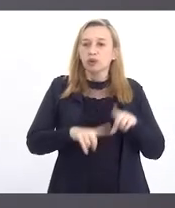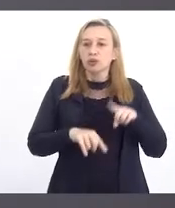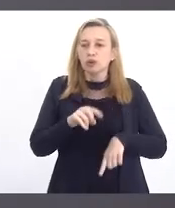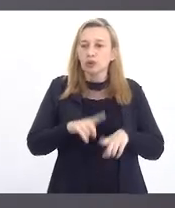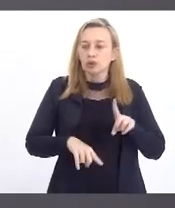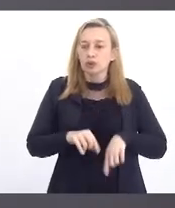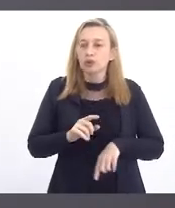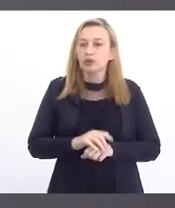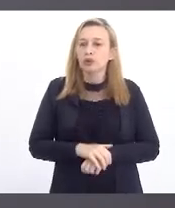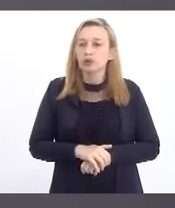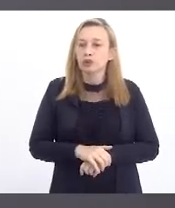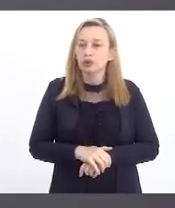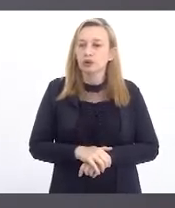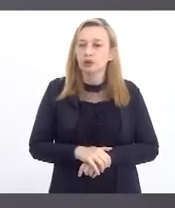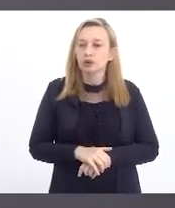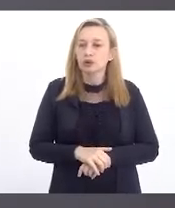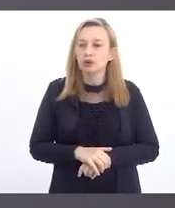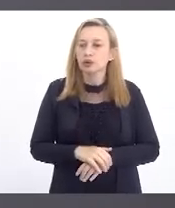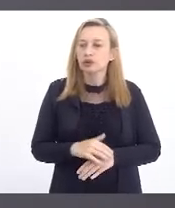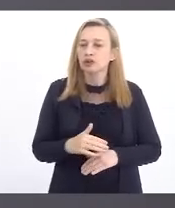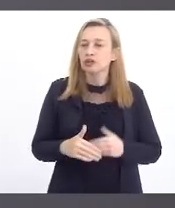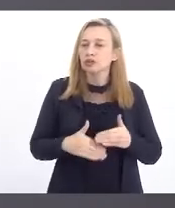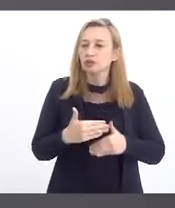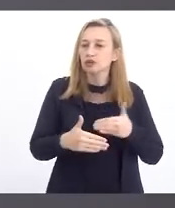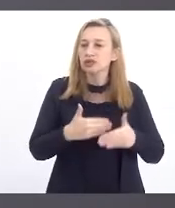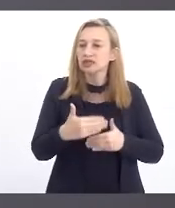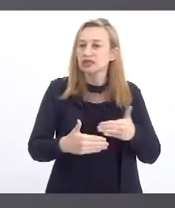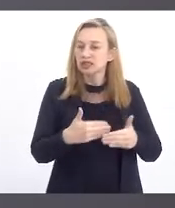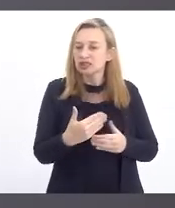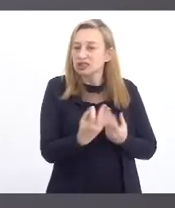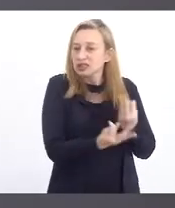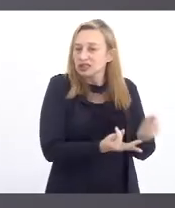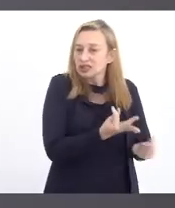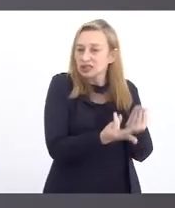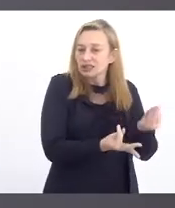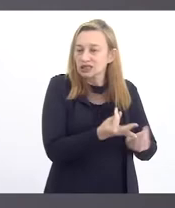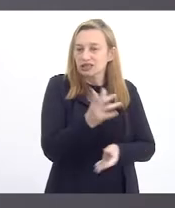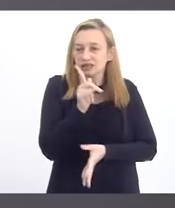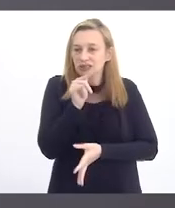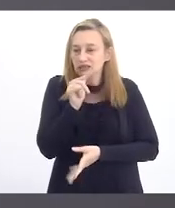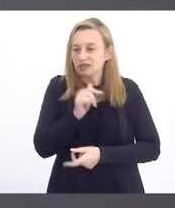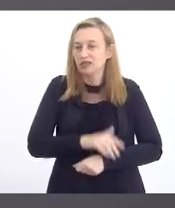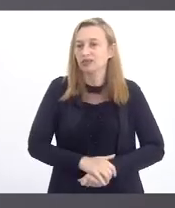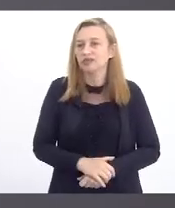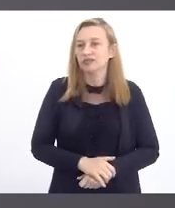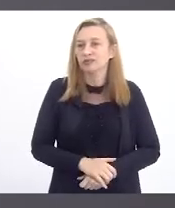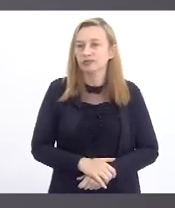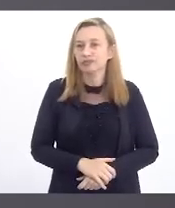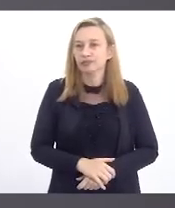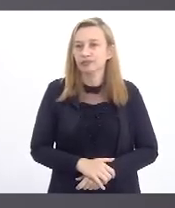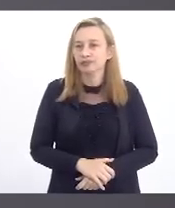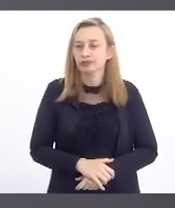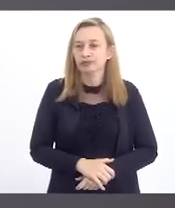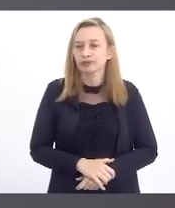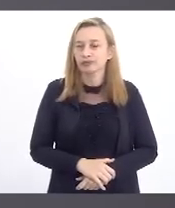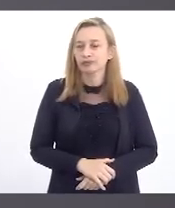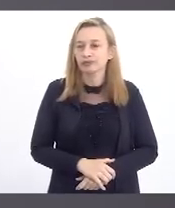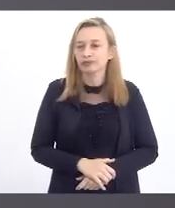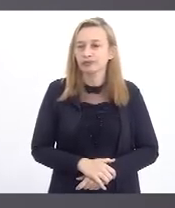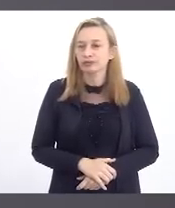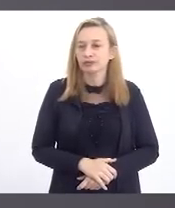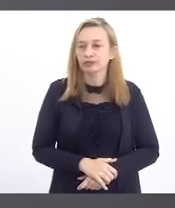traz celeridade no processo de tratamento da estação. Então,